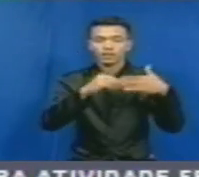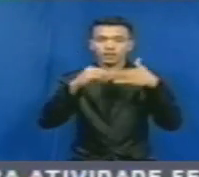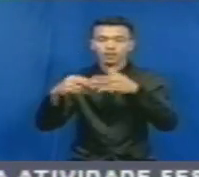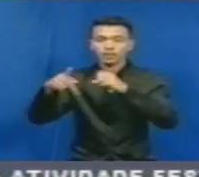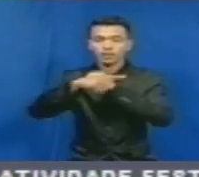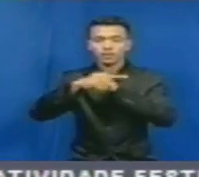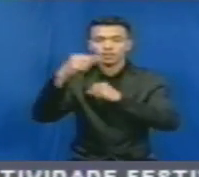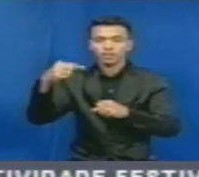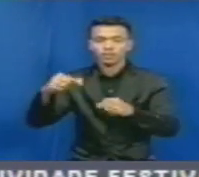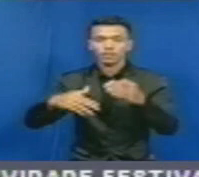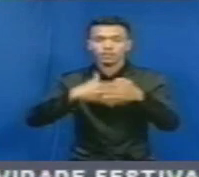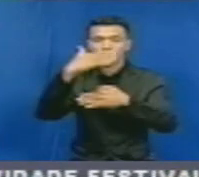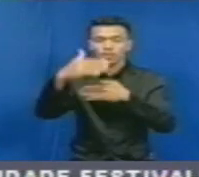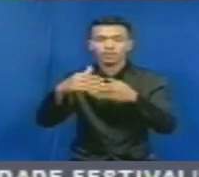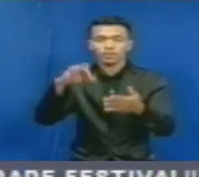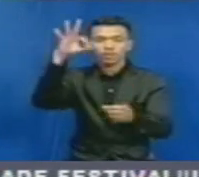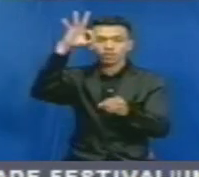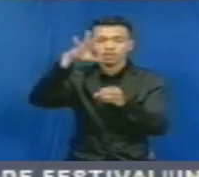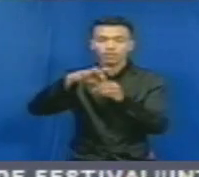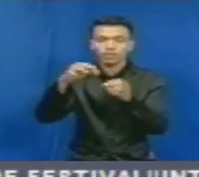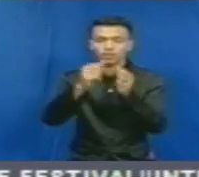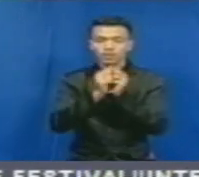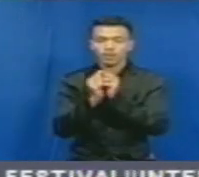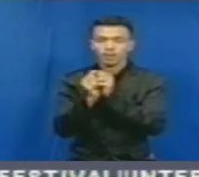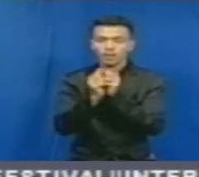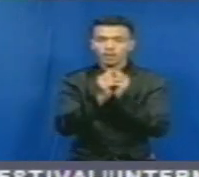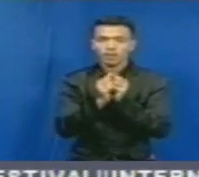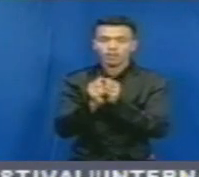Baoi. Total voto, o tenia total de mesma aqui, e